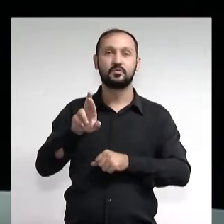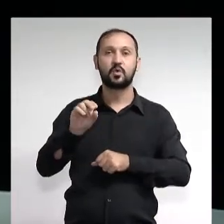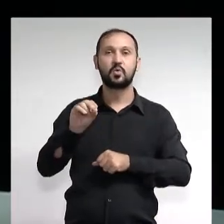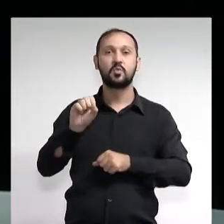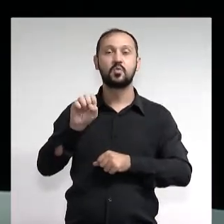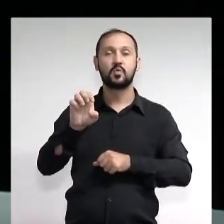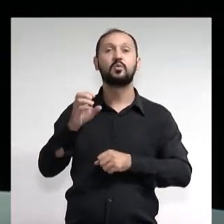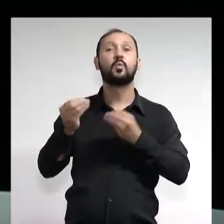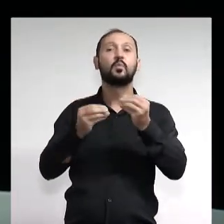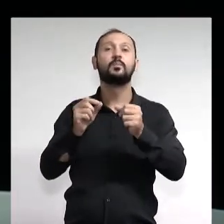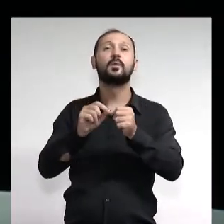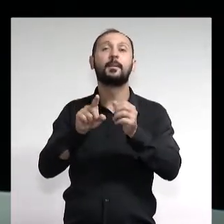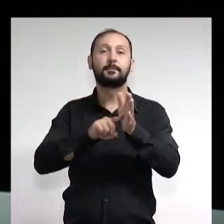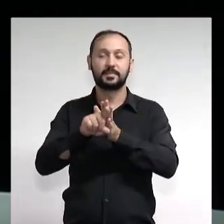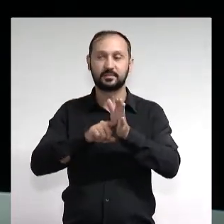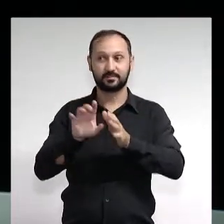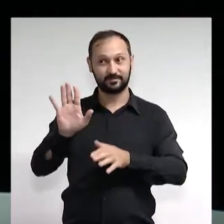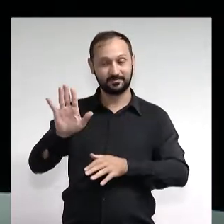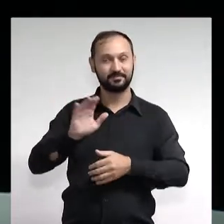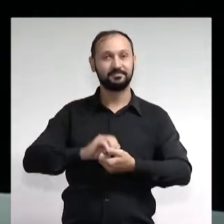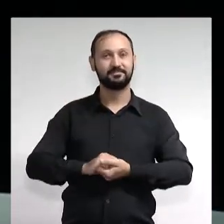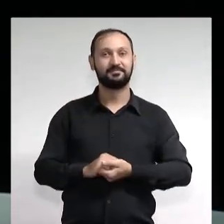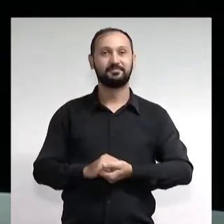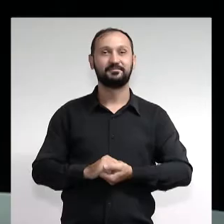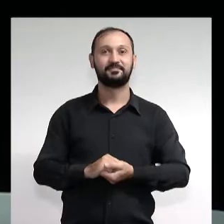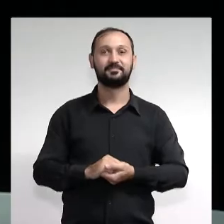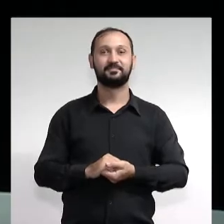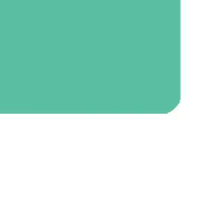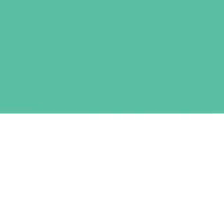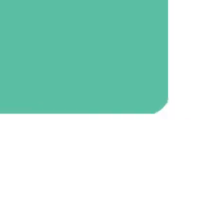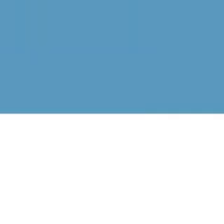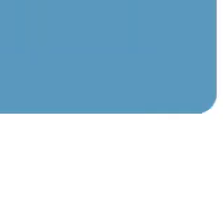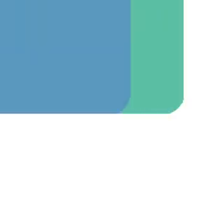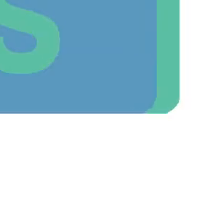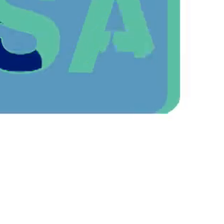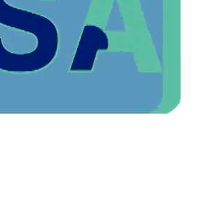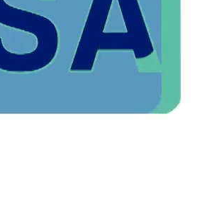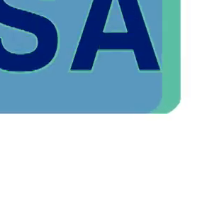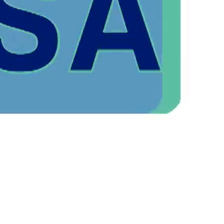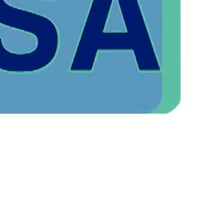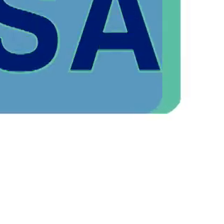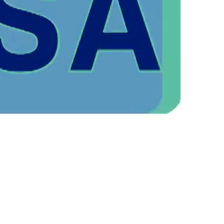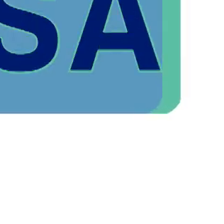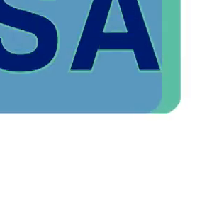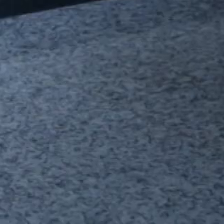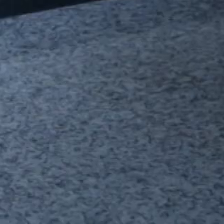professora Rose conduziu a sua pesquisa de mestrado. Daqui a pouco.